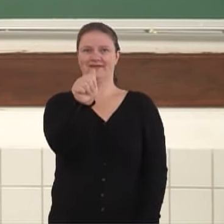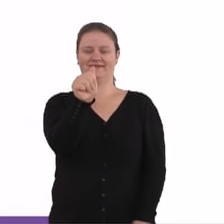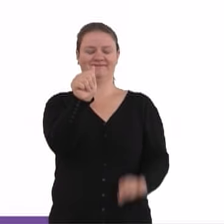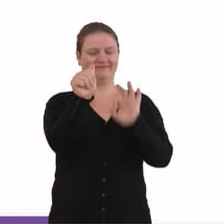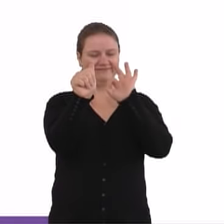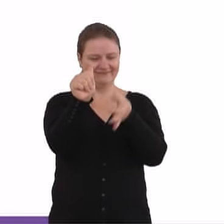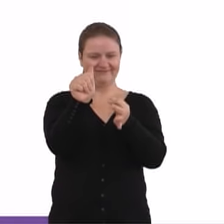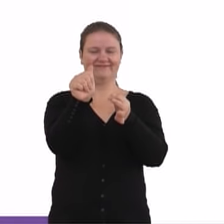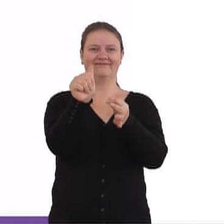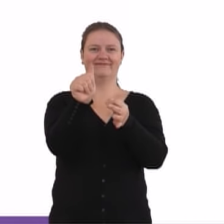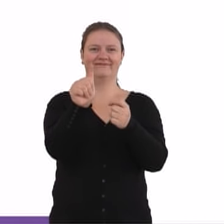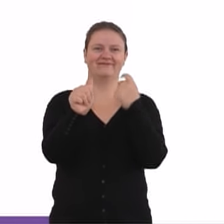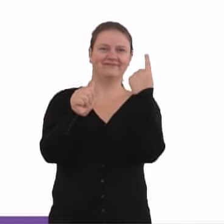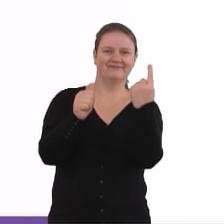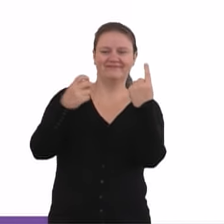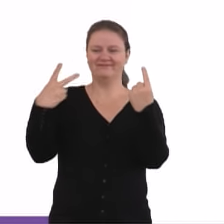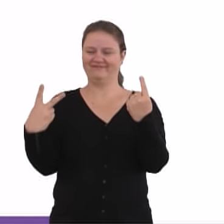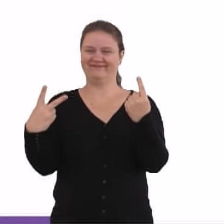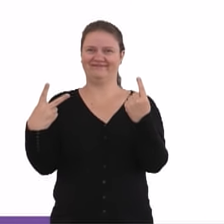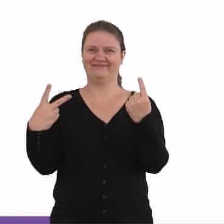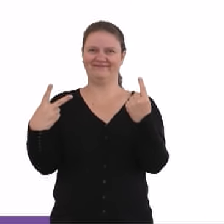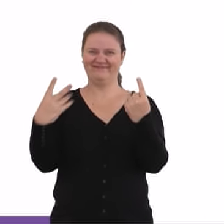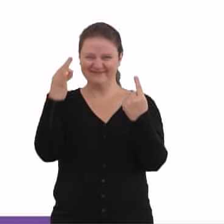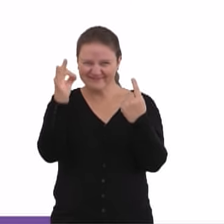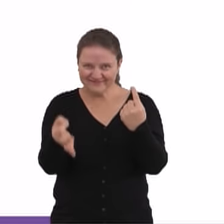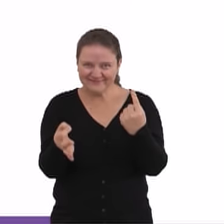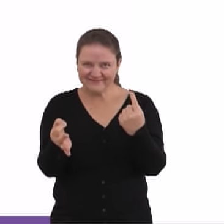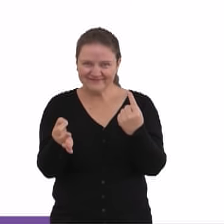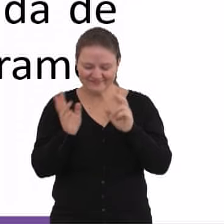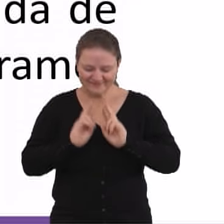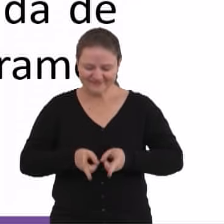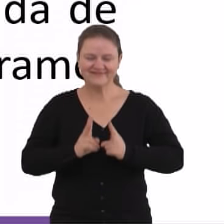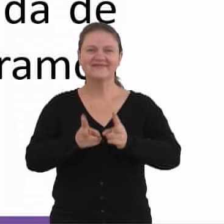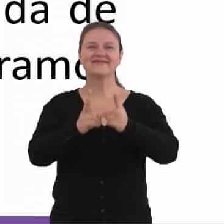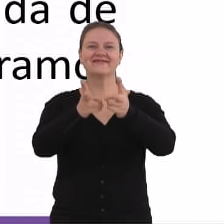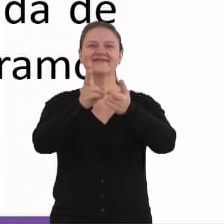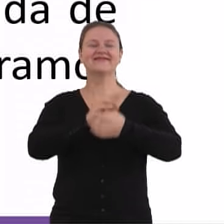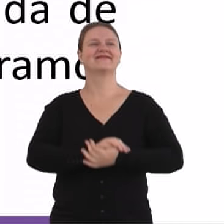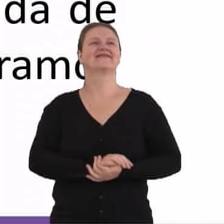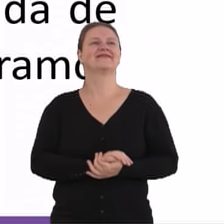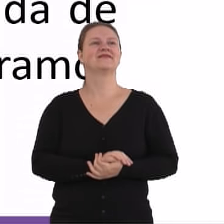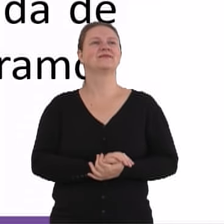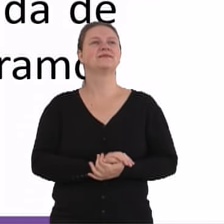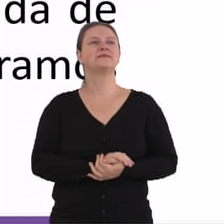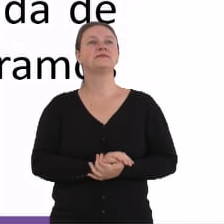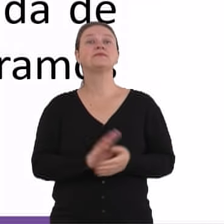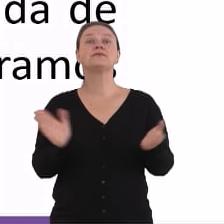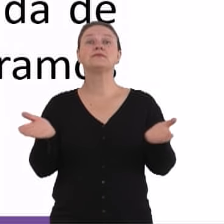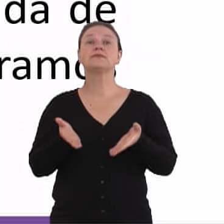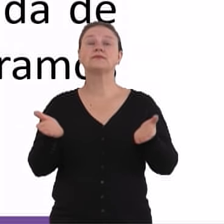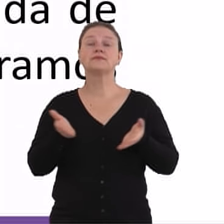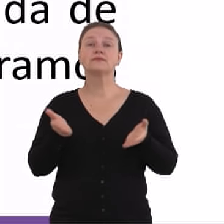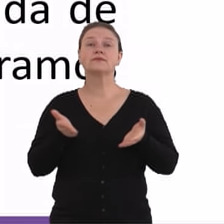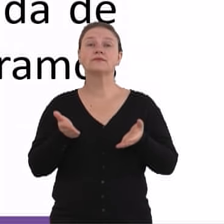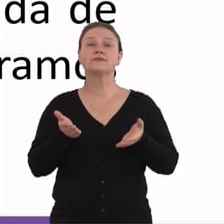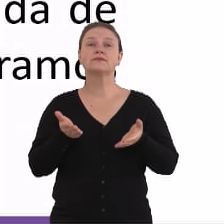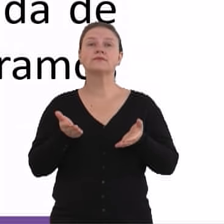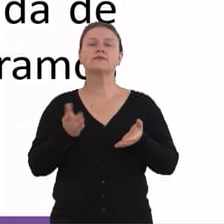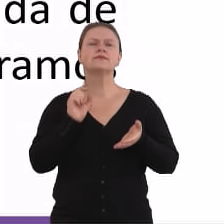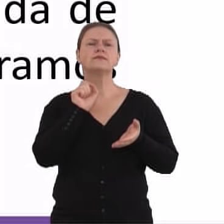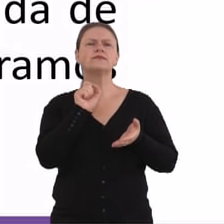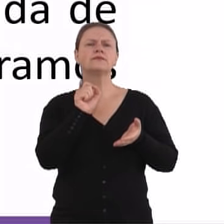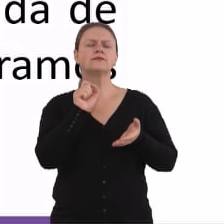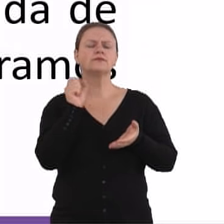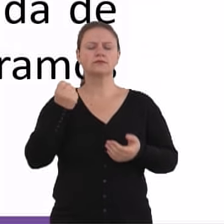1 e 2. Olha, vamos dar continuidade? Olha lá, operação com os